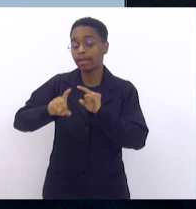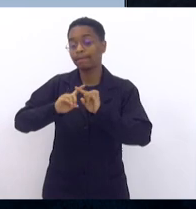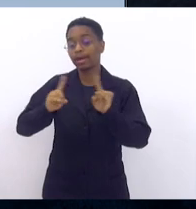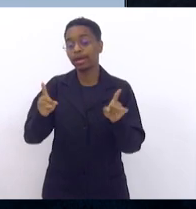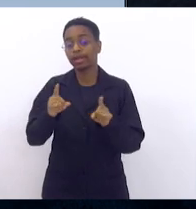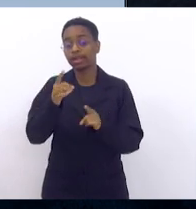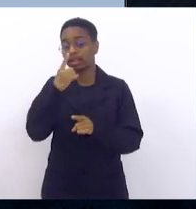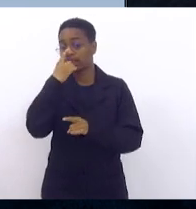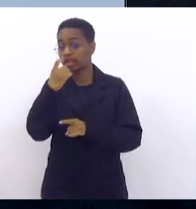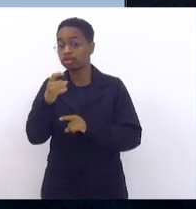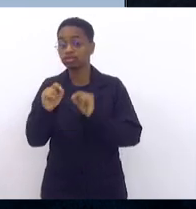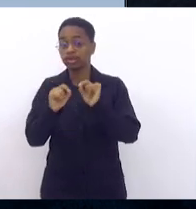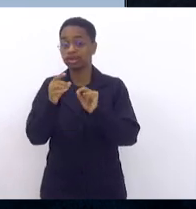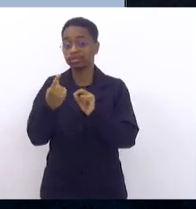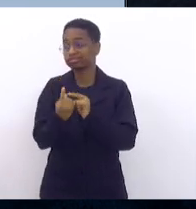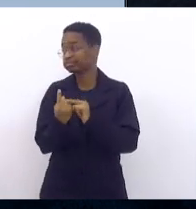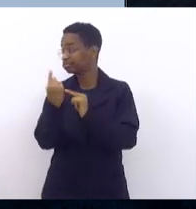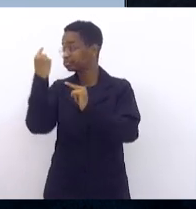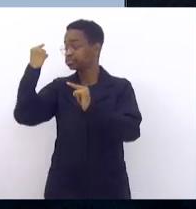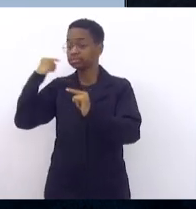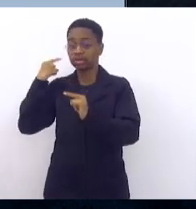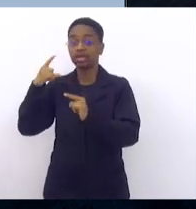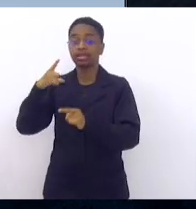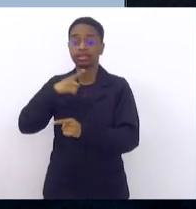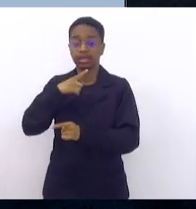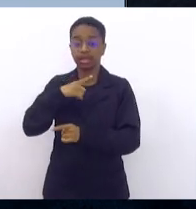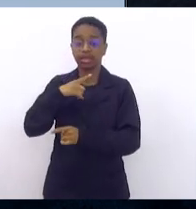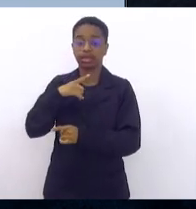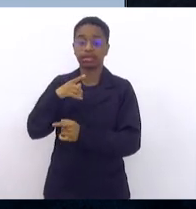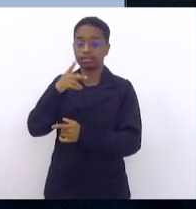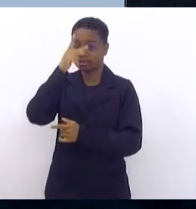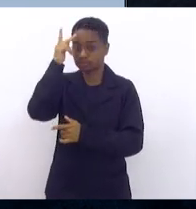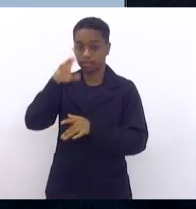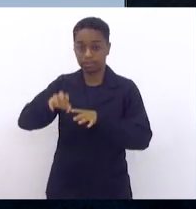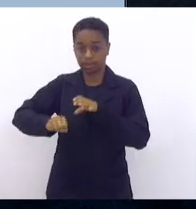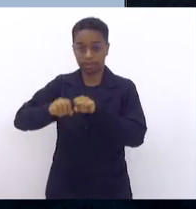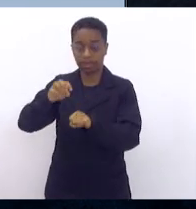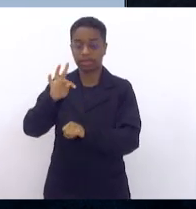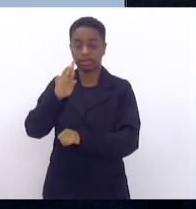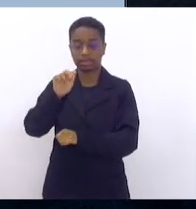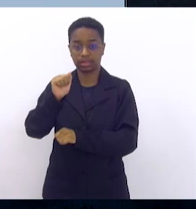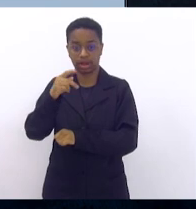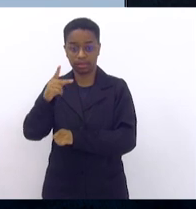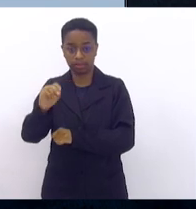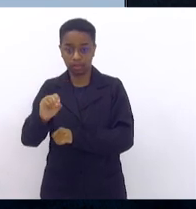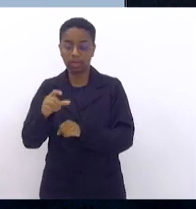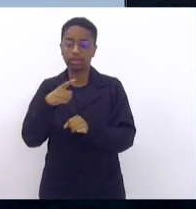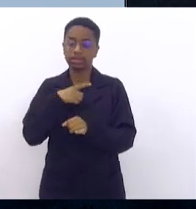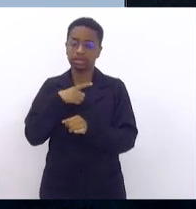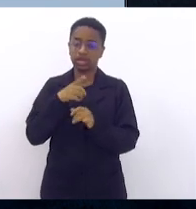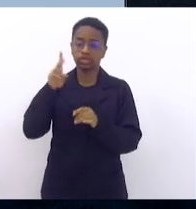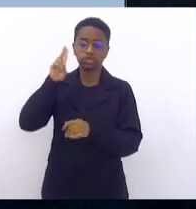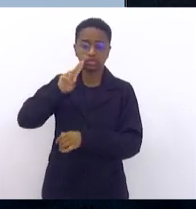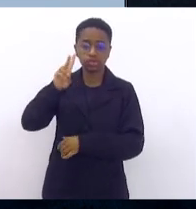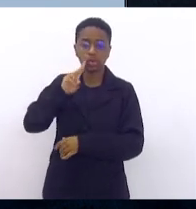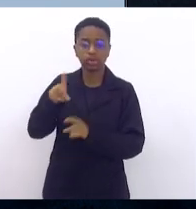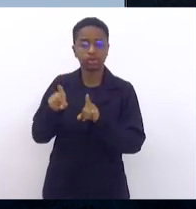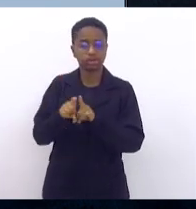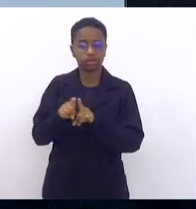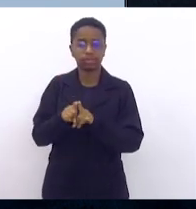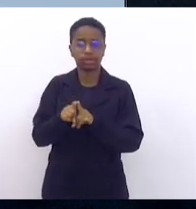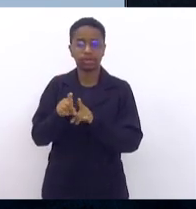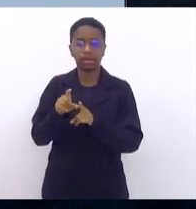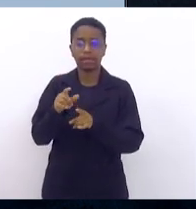resíduos traz lá do passado os trapeiros e assim foi a gente viveu a história do garrafeira pelo menos na minha infância